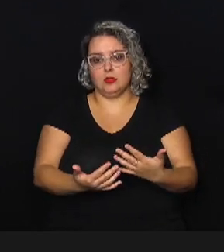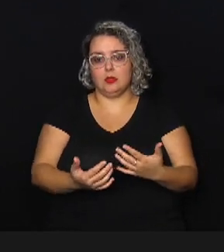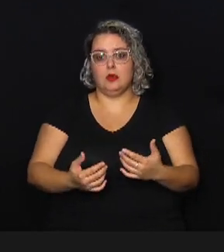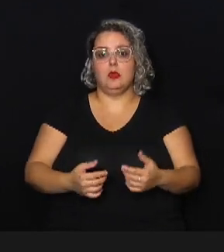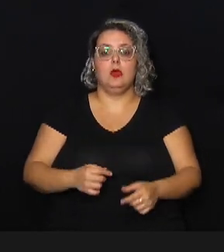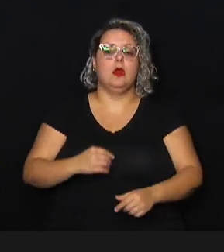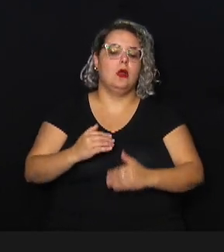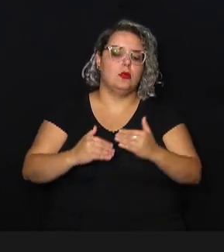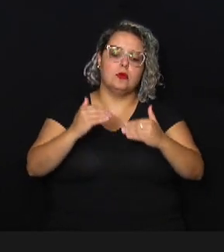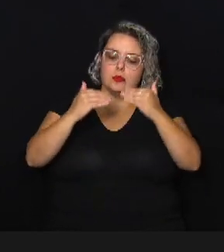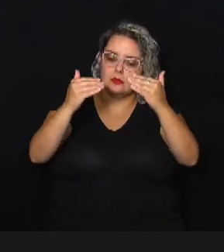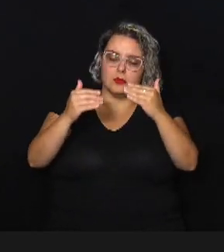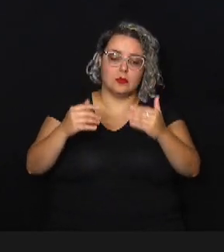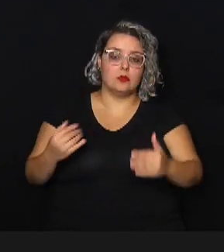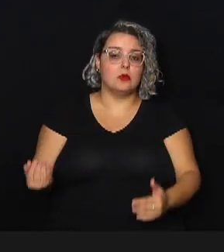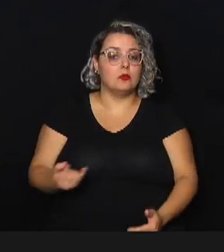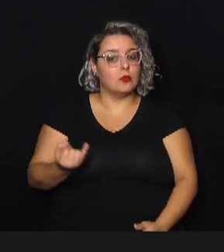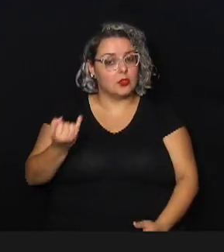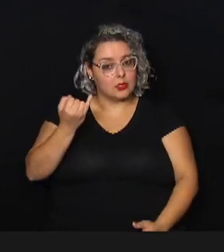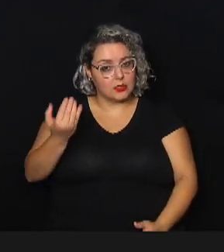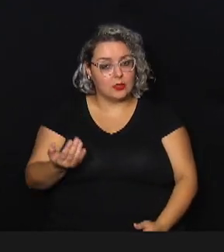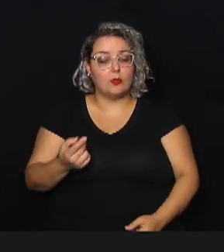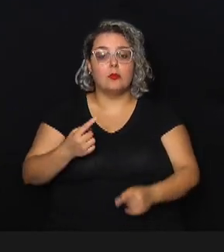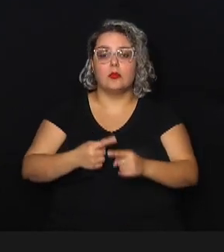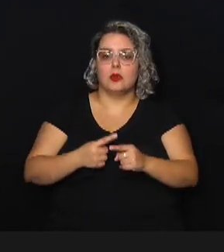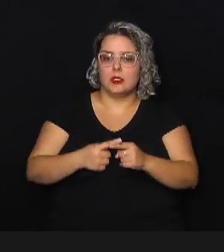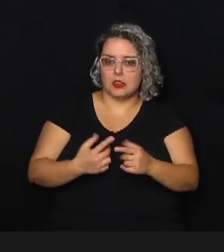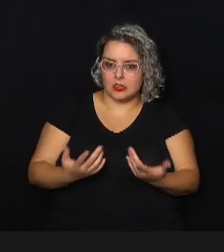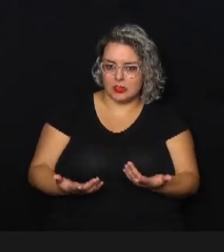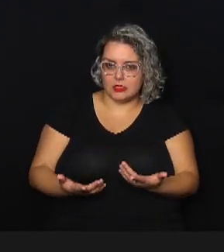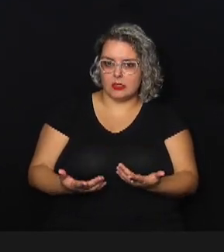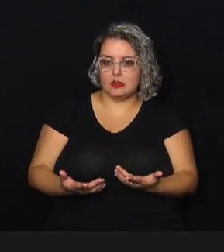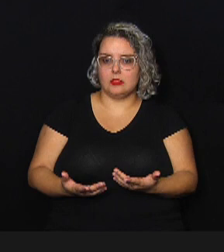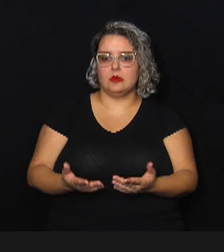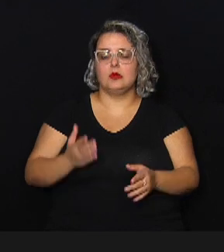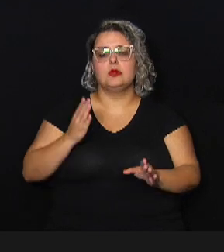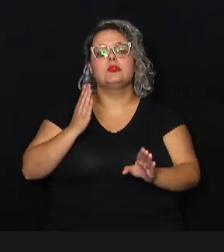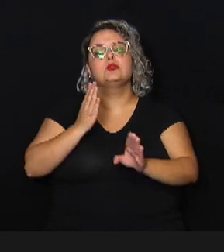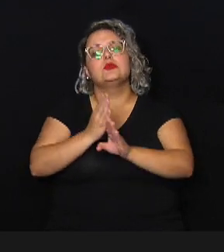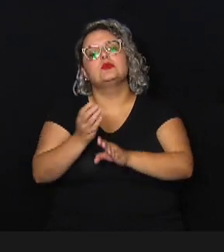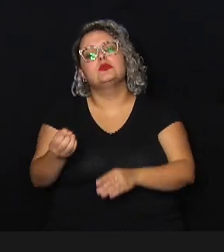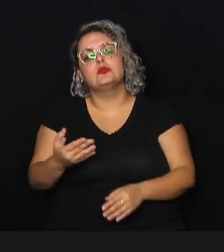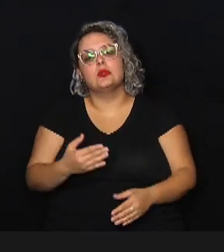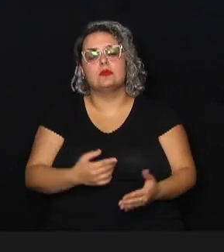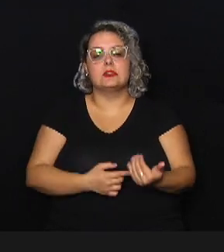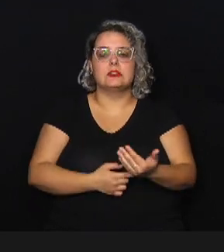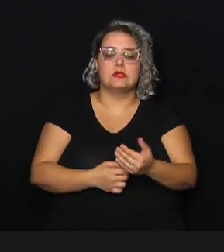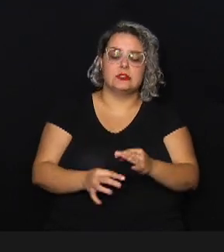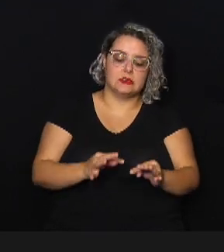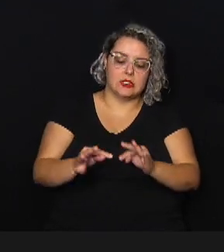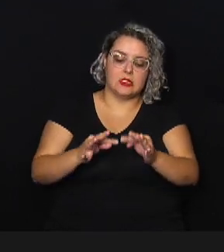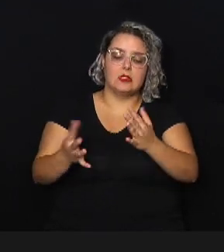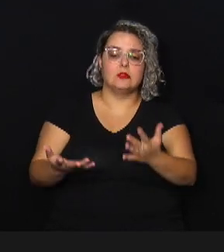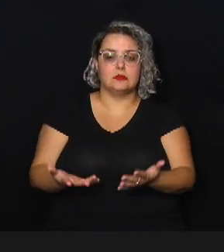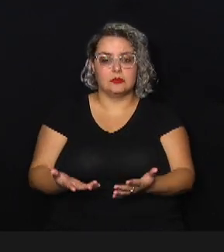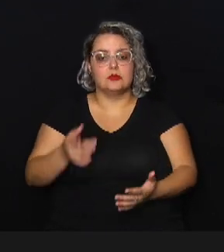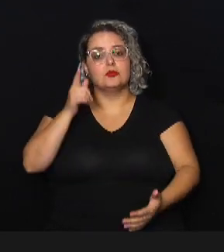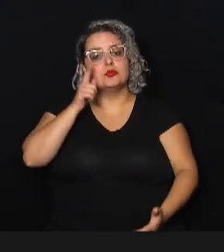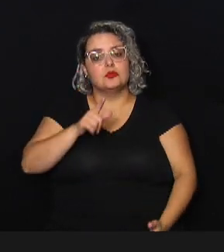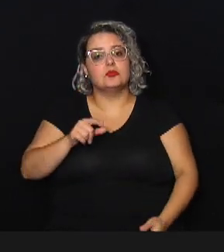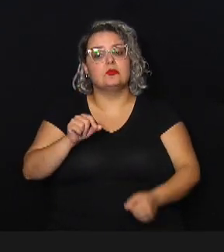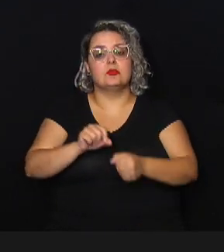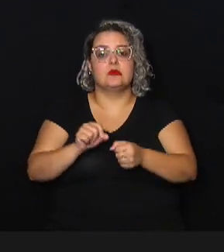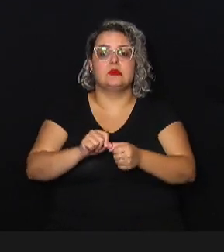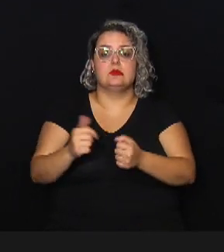evolução muito importante, porque se descobriram novas técnicas para você, por exemplo, conseguir fazer um